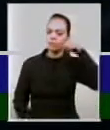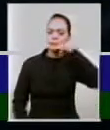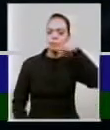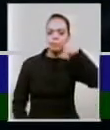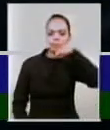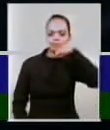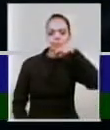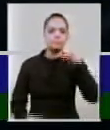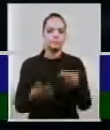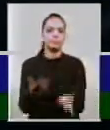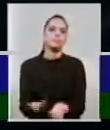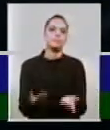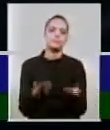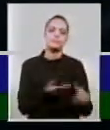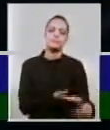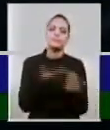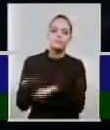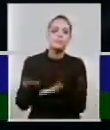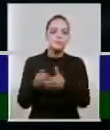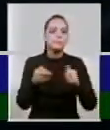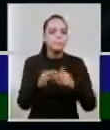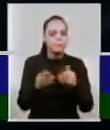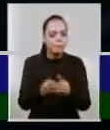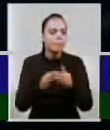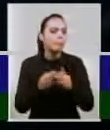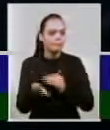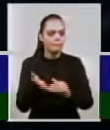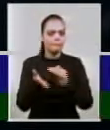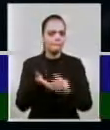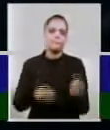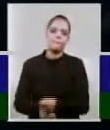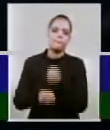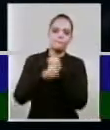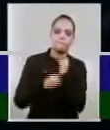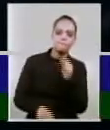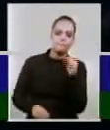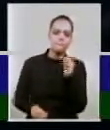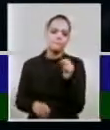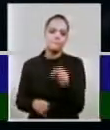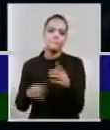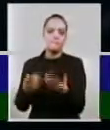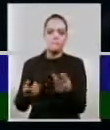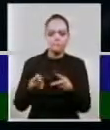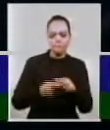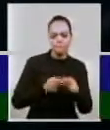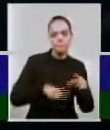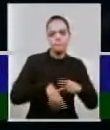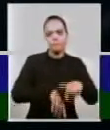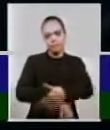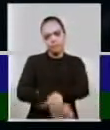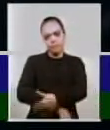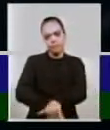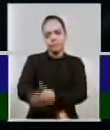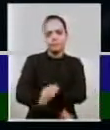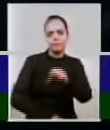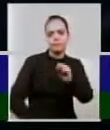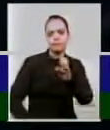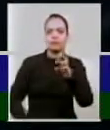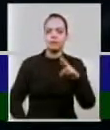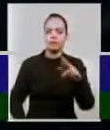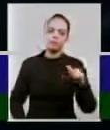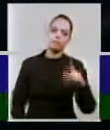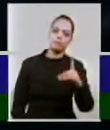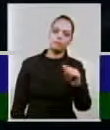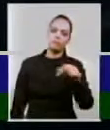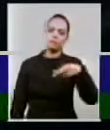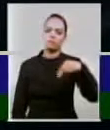Nobres envia requerimento solicitando ao secretário municipal de obras, operação Tapa Buraco, na rua Serra da